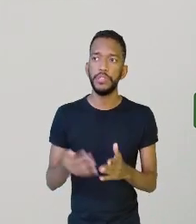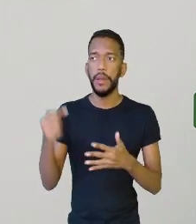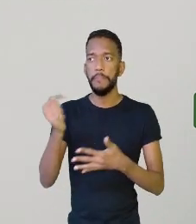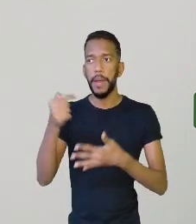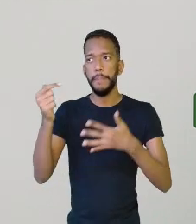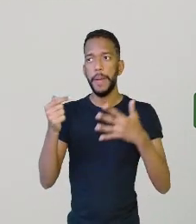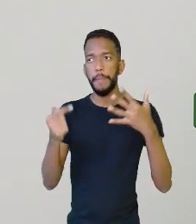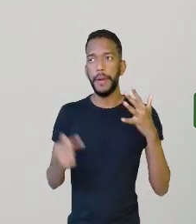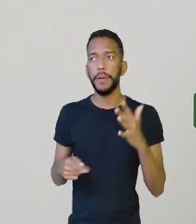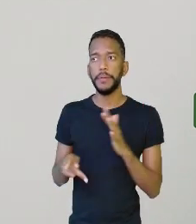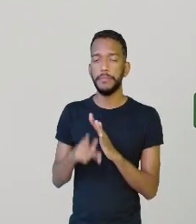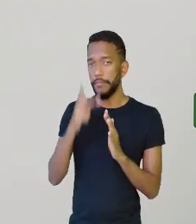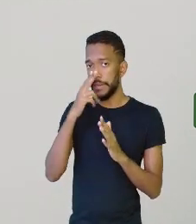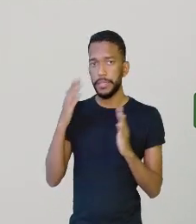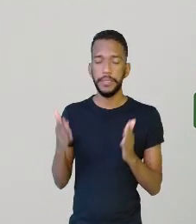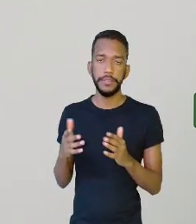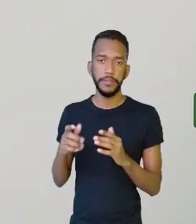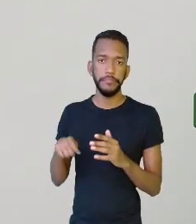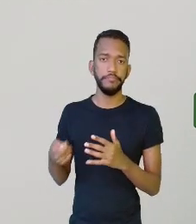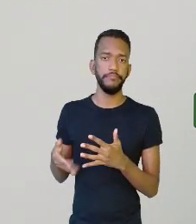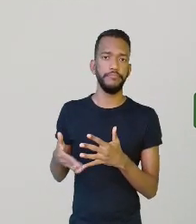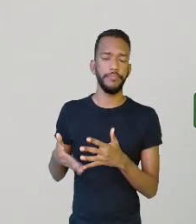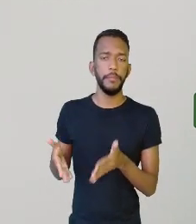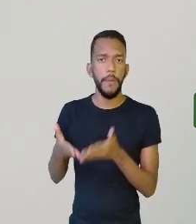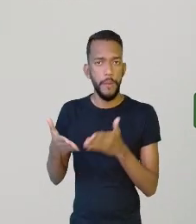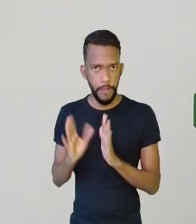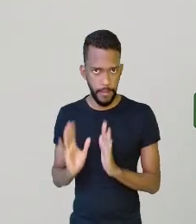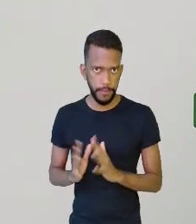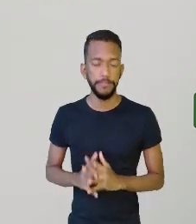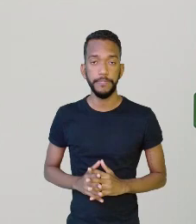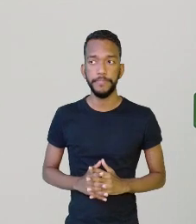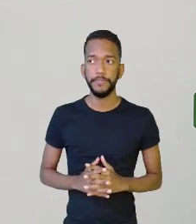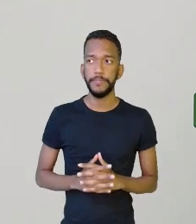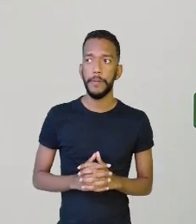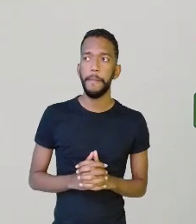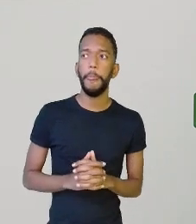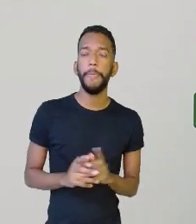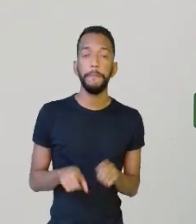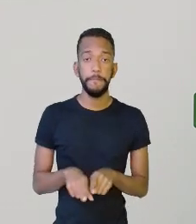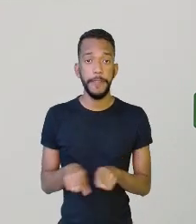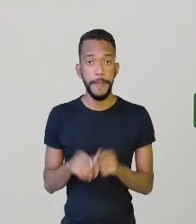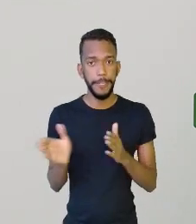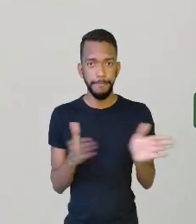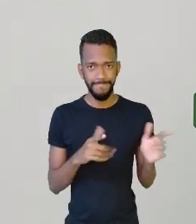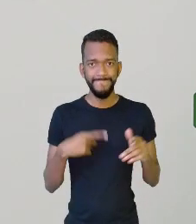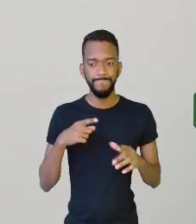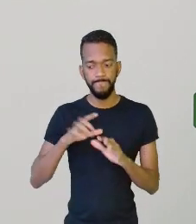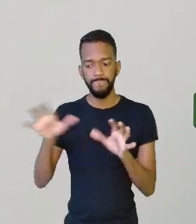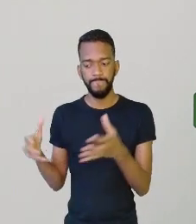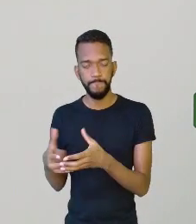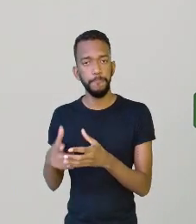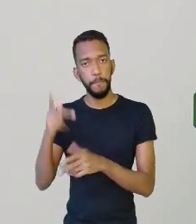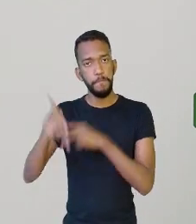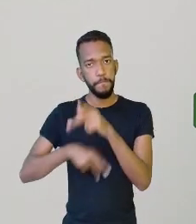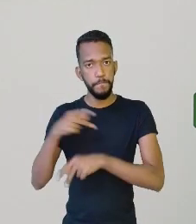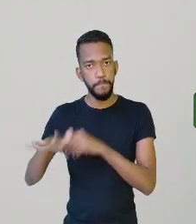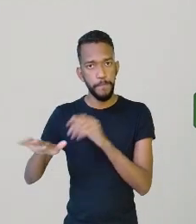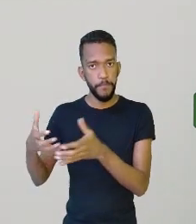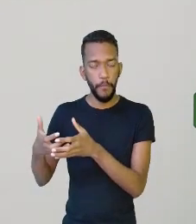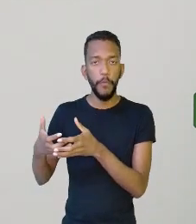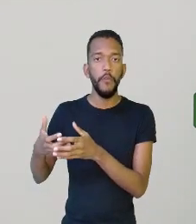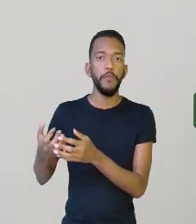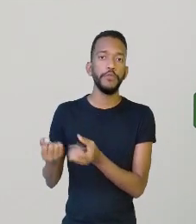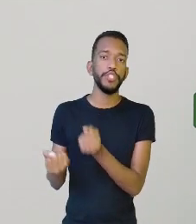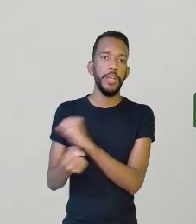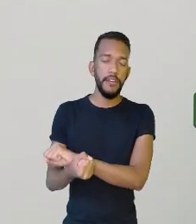em condições precárias. Além disso, nós tínhamos os povos escravizados, em sua grande